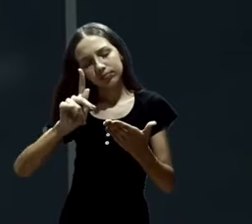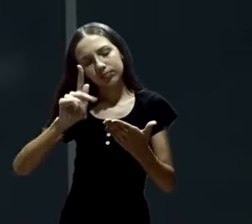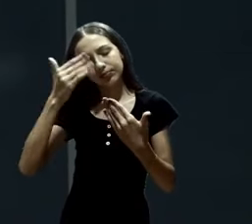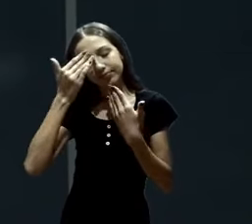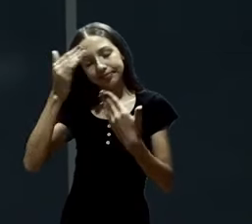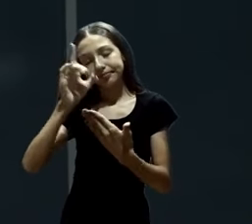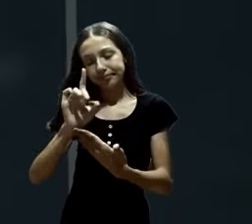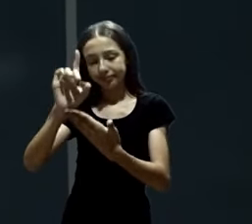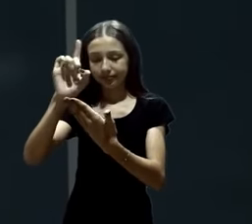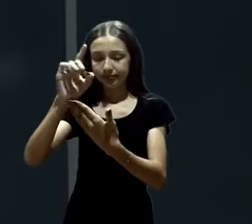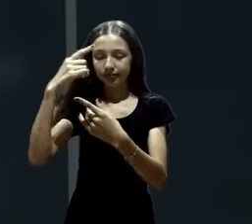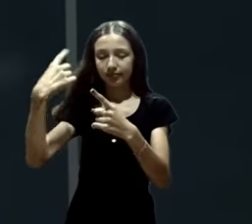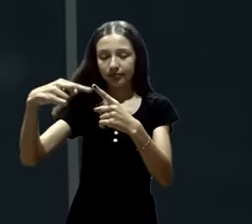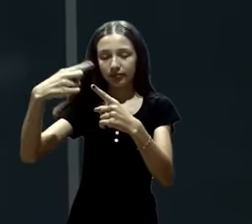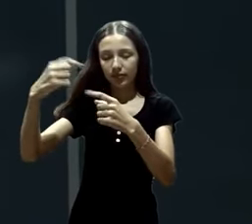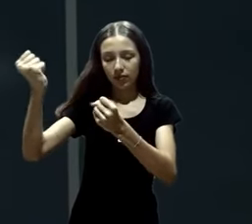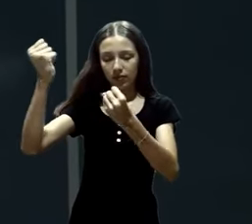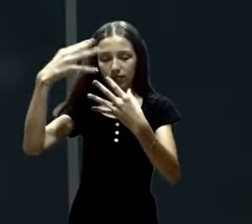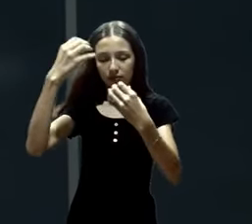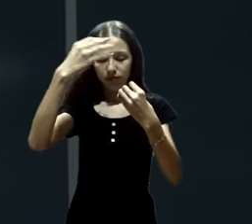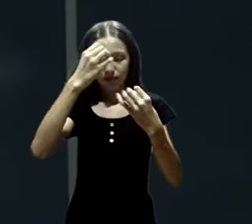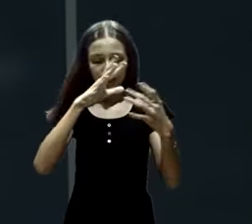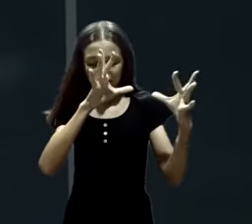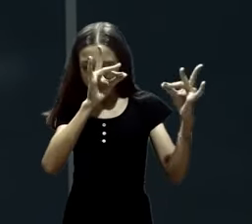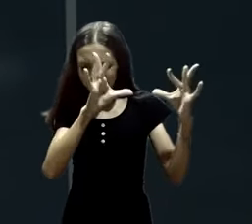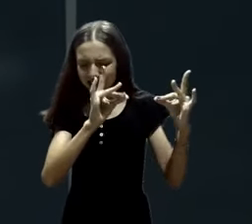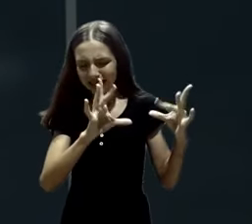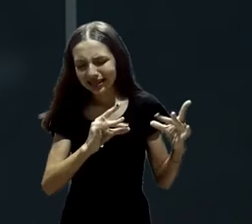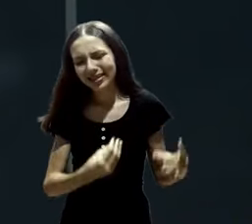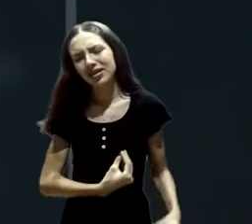Obrigado, Senhor, por tratar de detalhes na nossa vida.